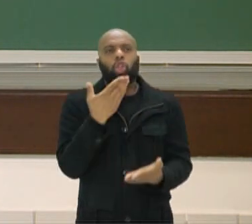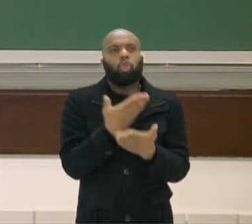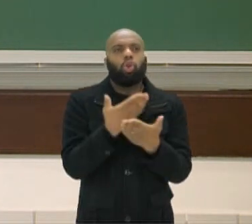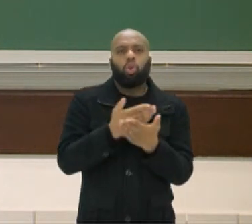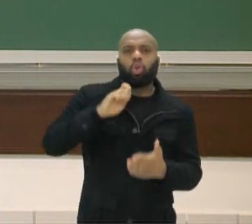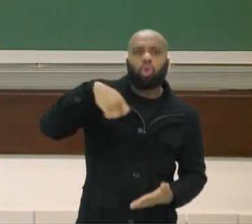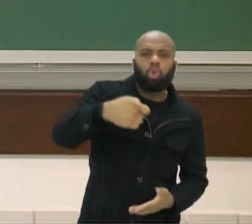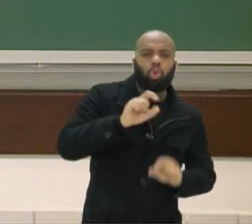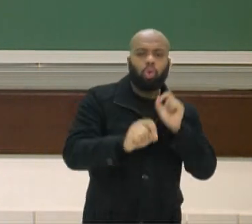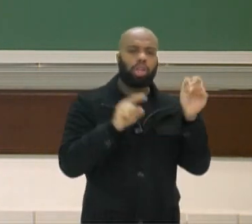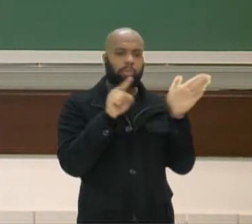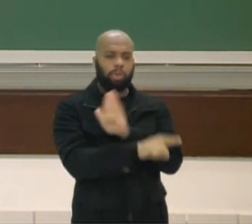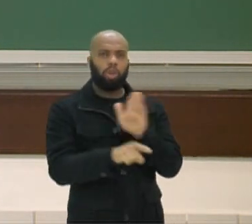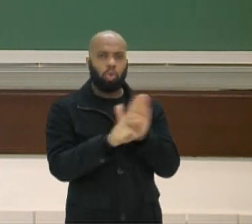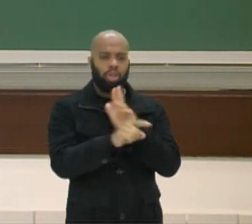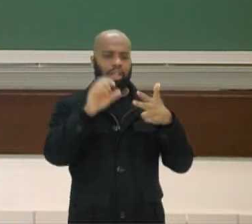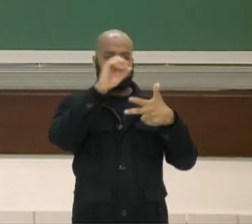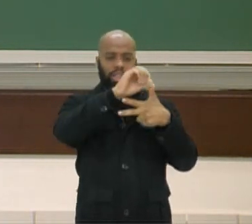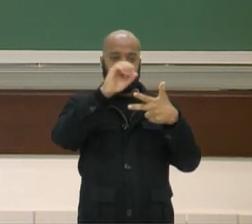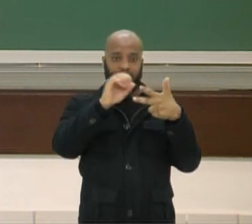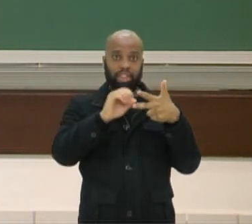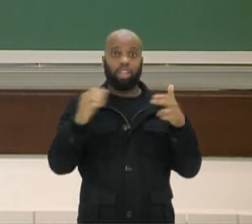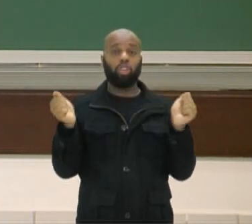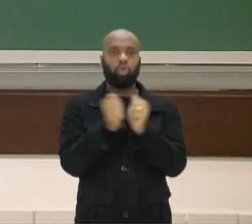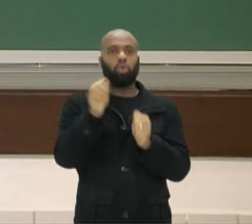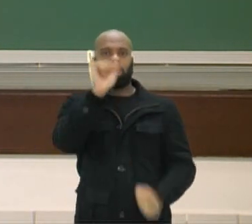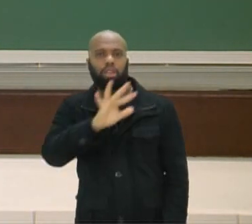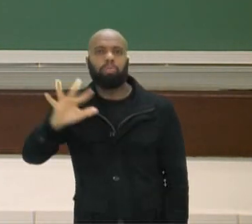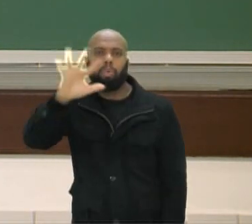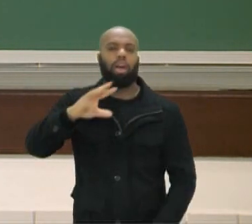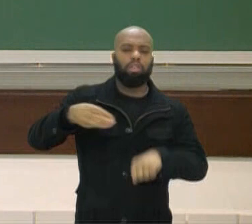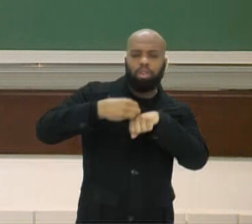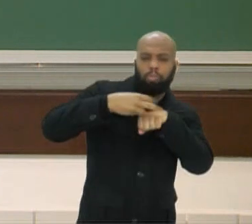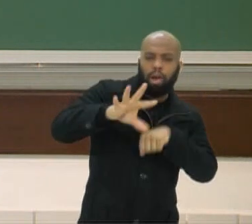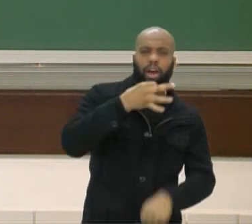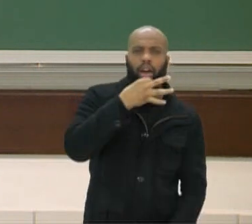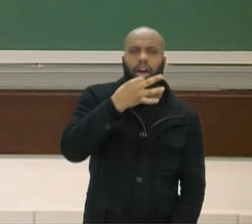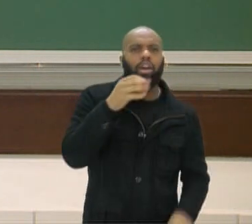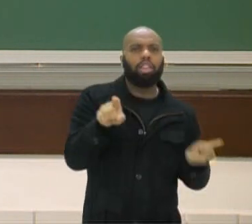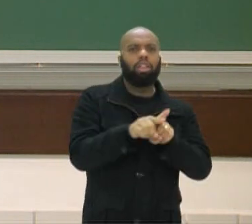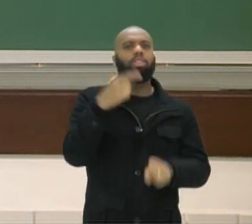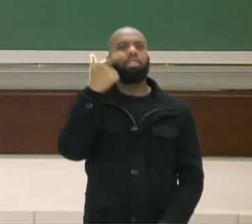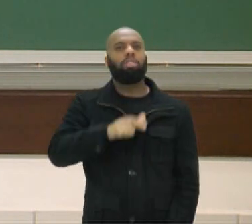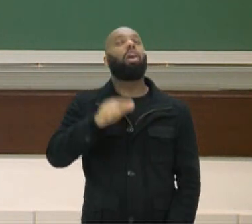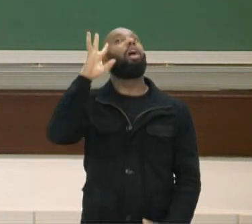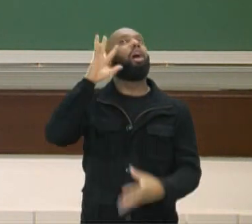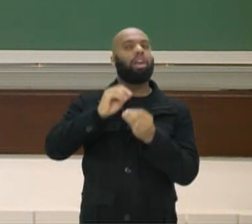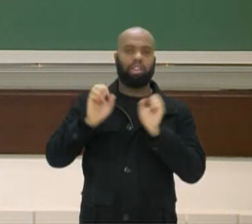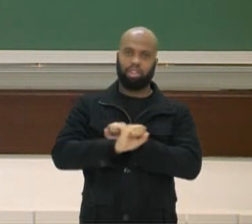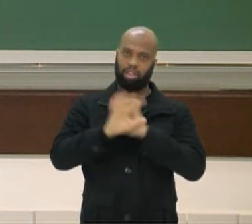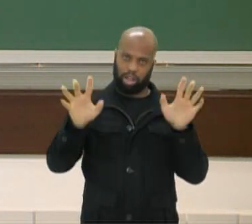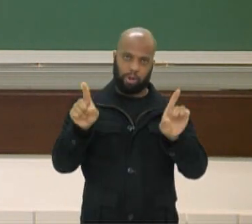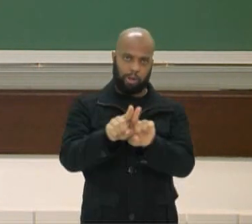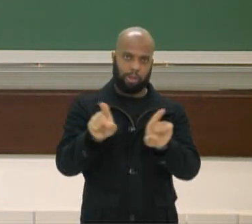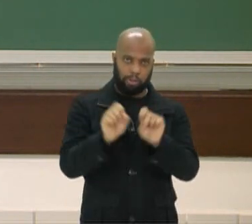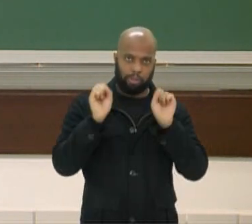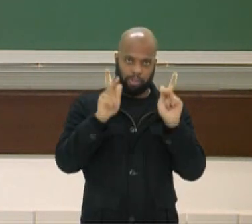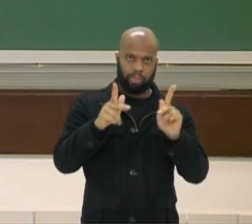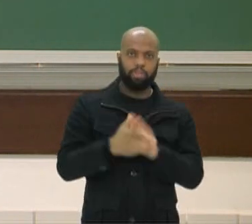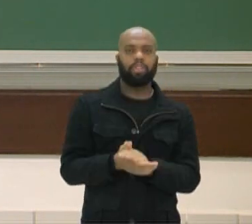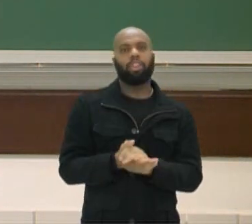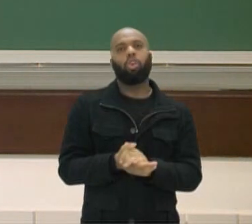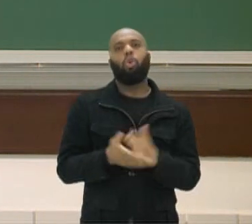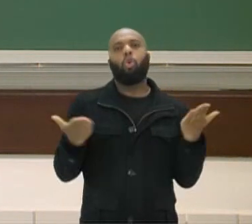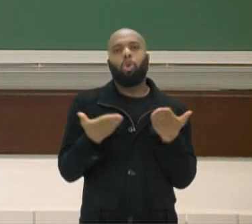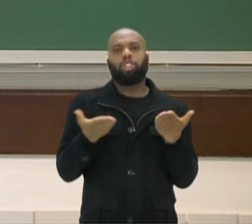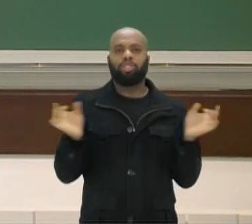pouco sobre questões do Enem com imagens. Dei algumas dicas para que vocês possam interpretá-las com mais assertividade, ok? Então,